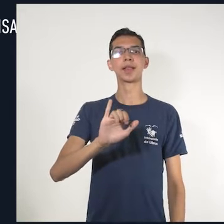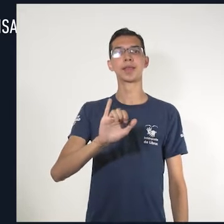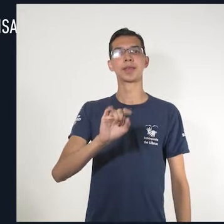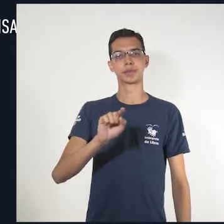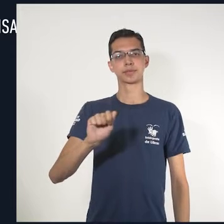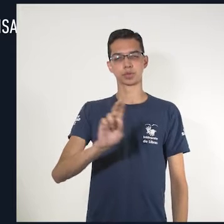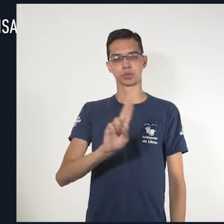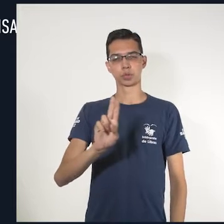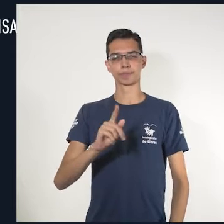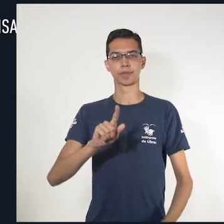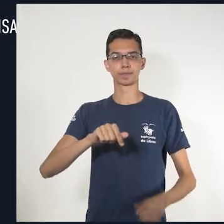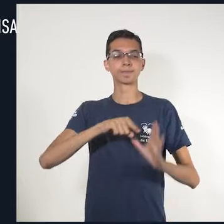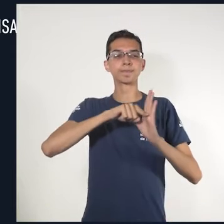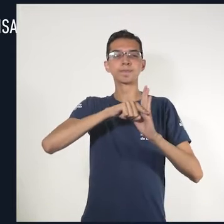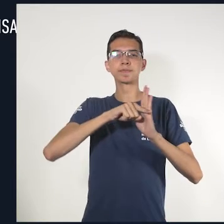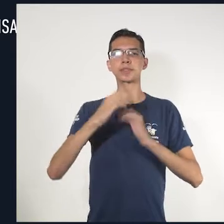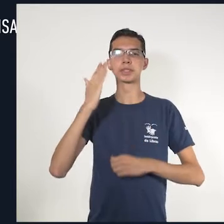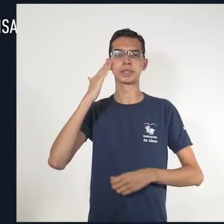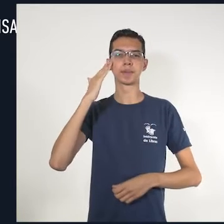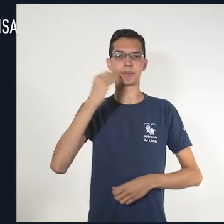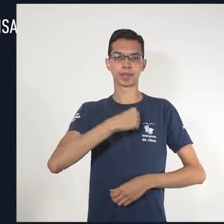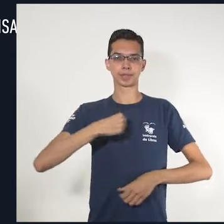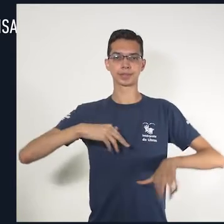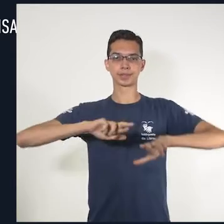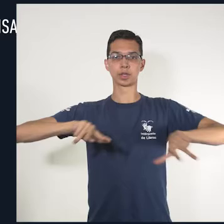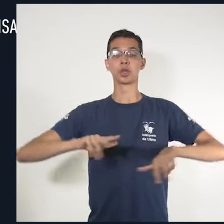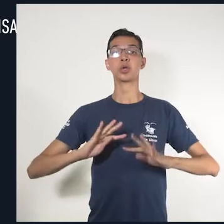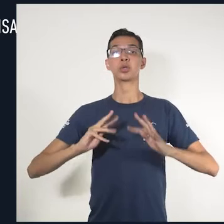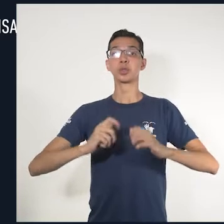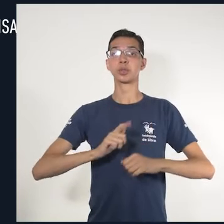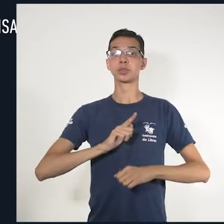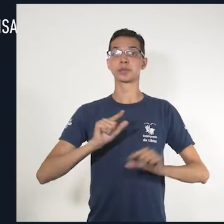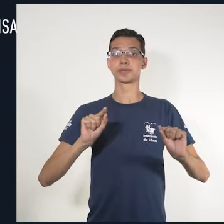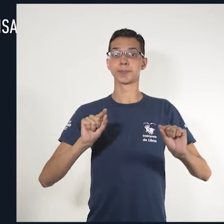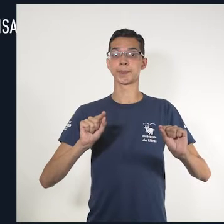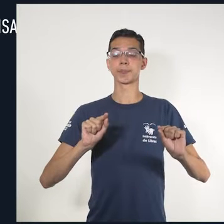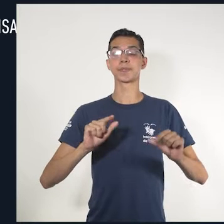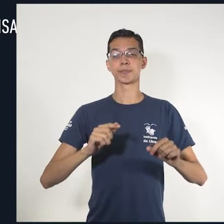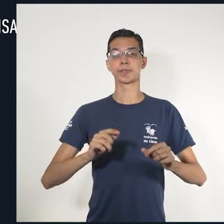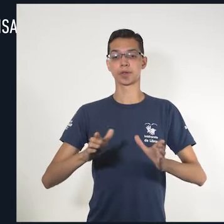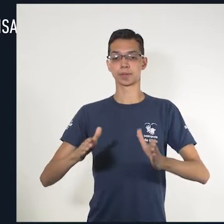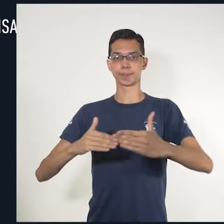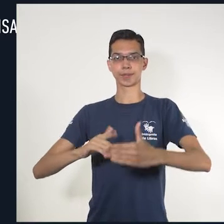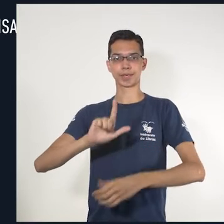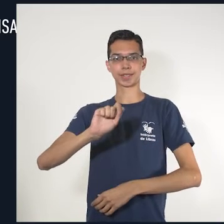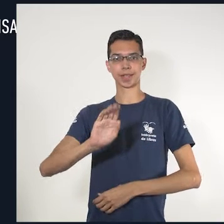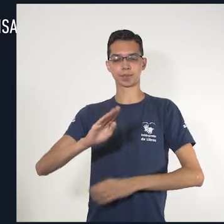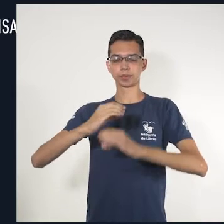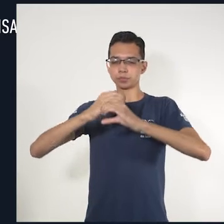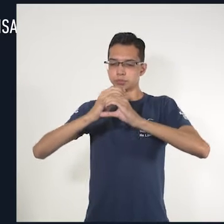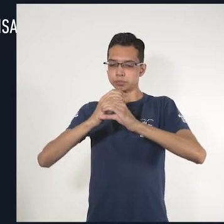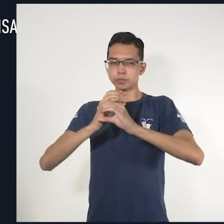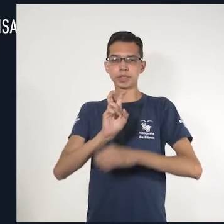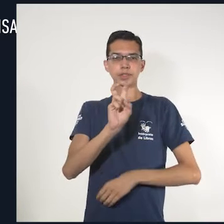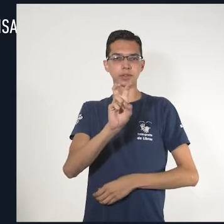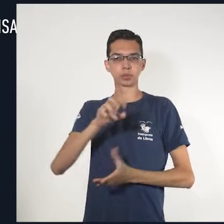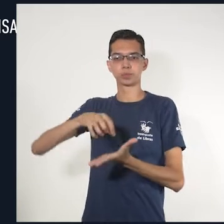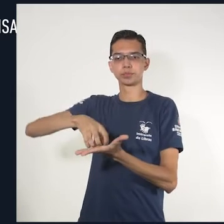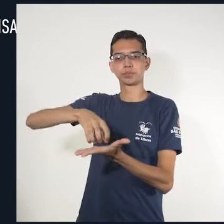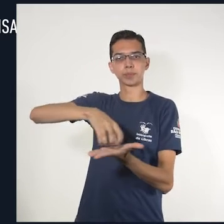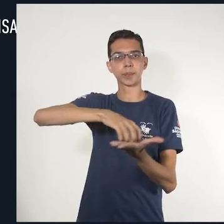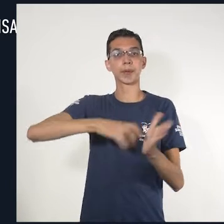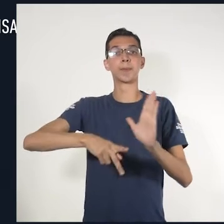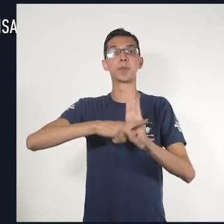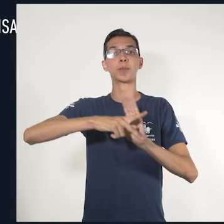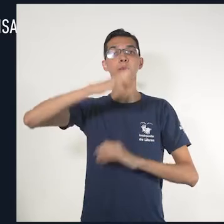ELISA. Todos eles processados nos nossos laboratórios da Prefeitura, nos 5 laboratórios da Prefeitura, e